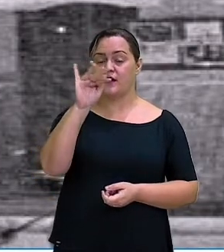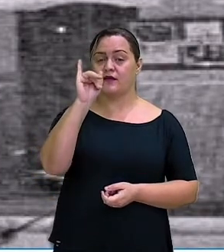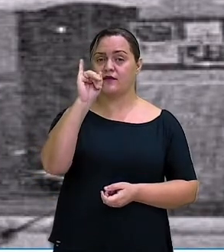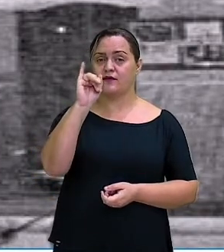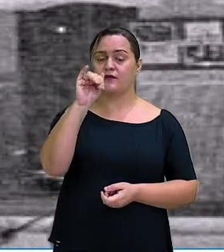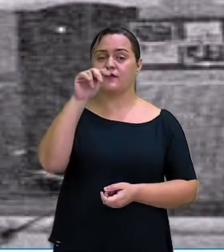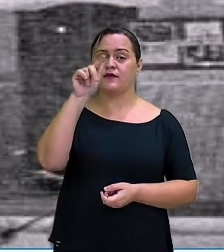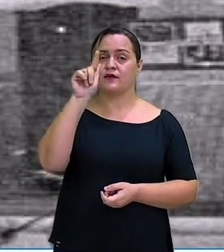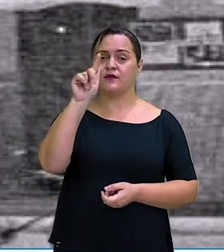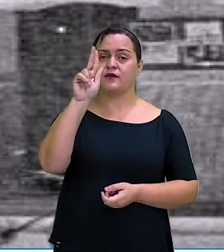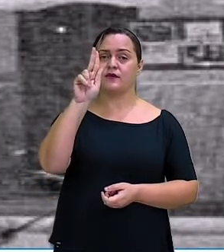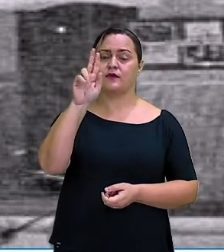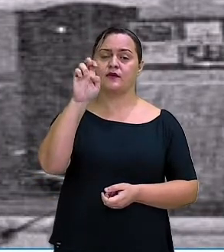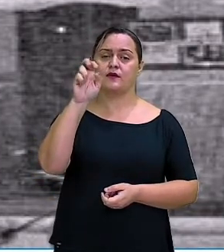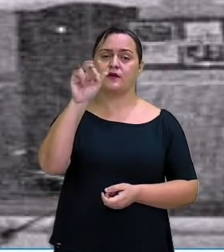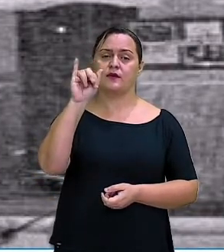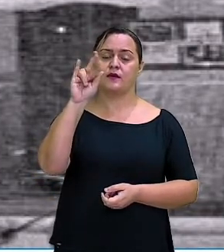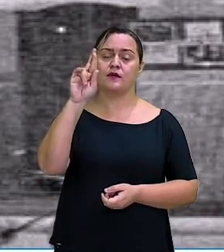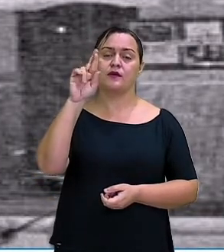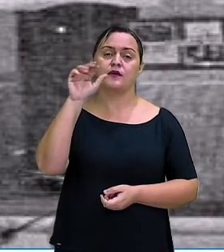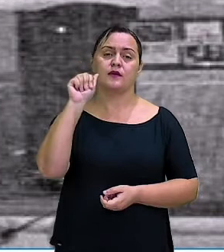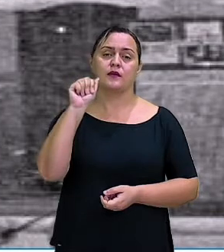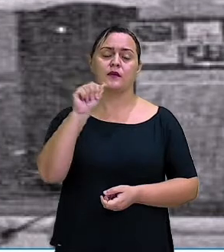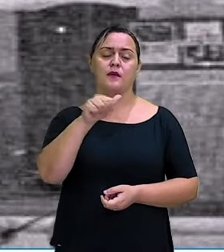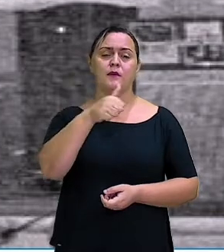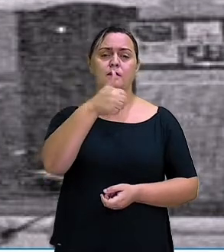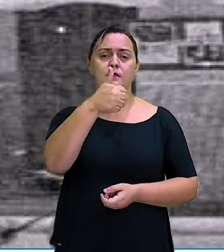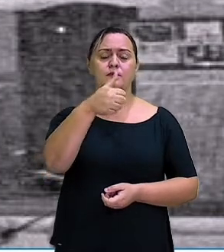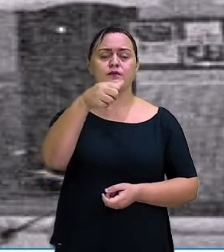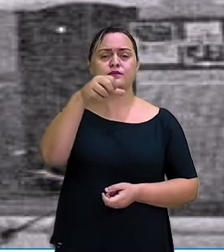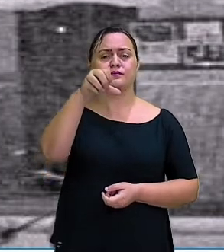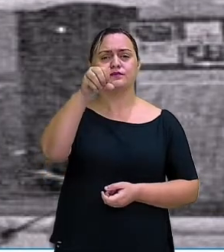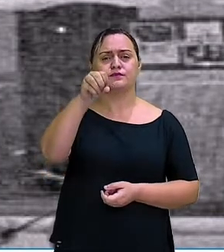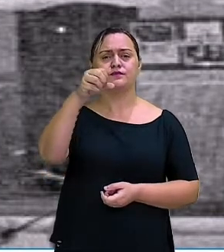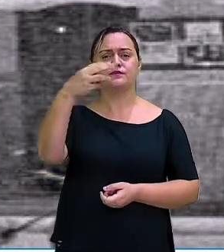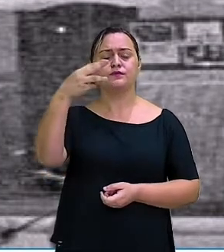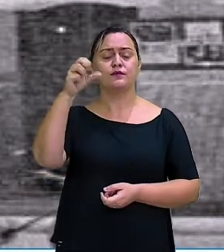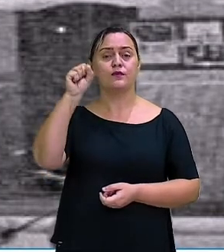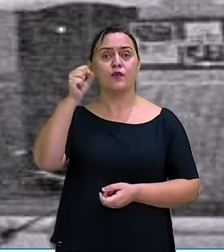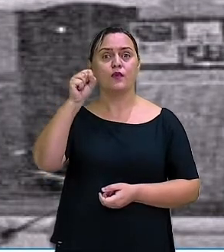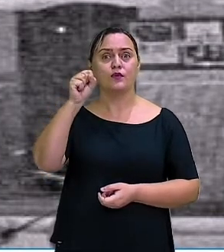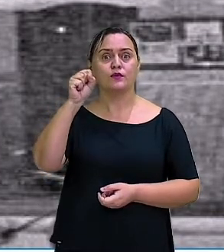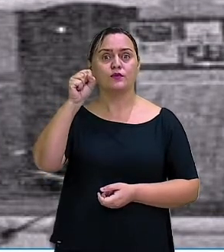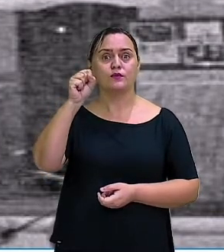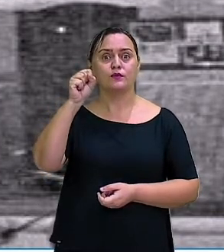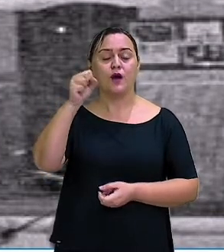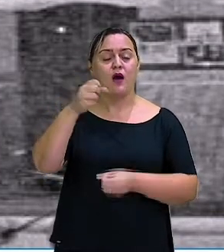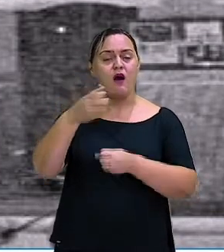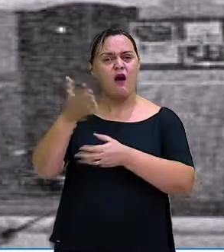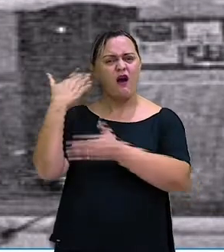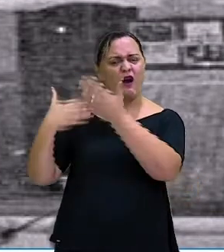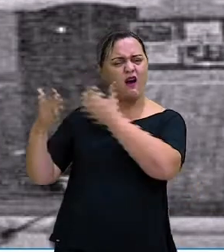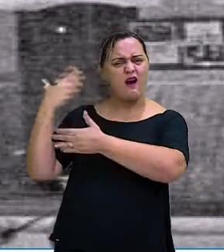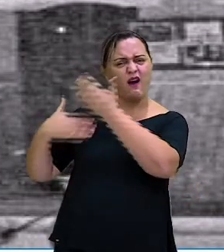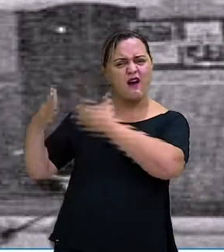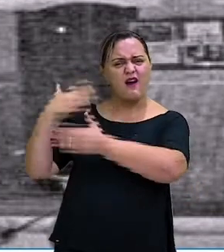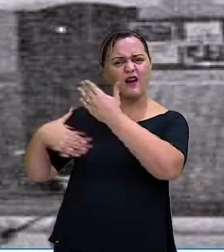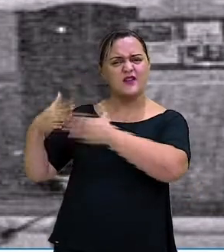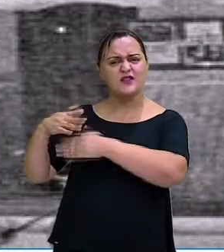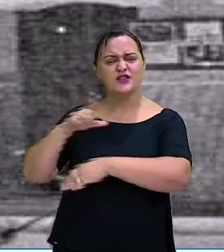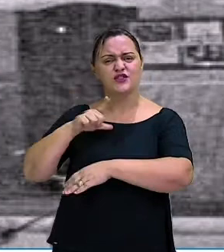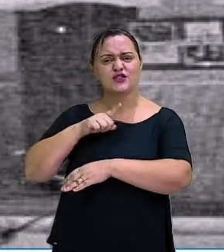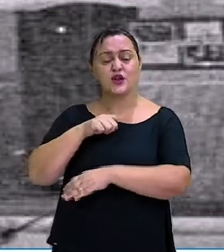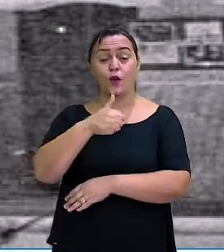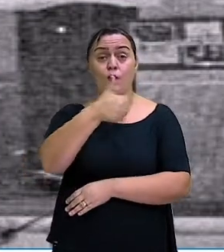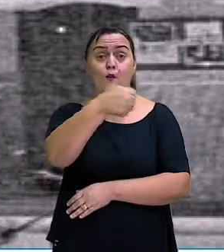em 1938. O Governador Valadares chegou a possuir 11 salas distribuídas pela cidade na década